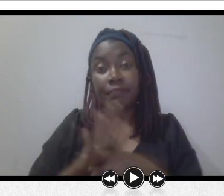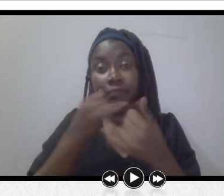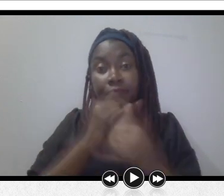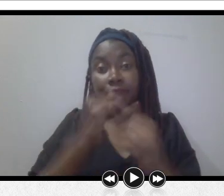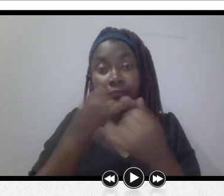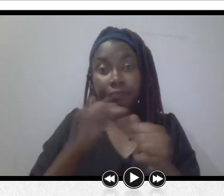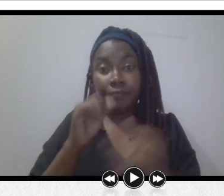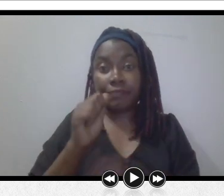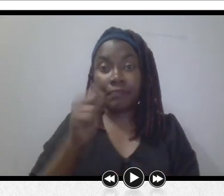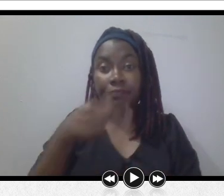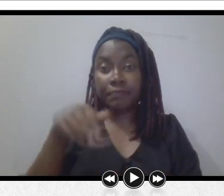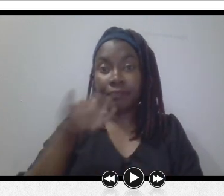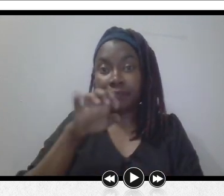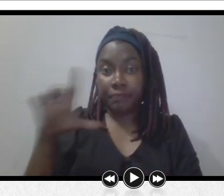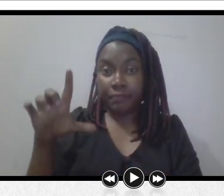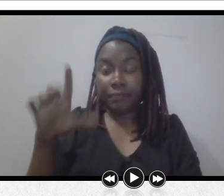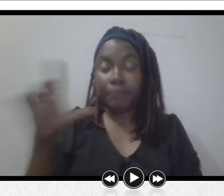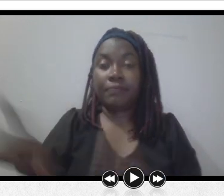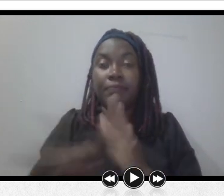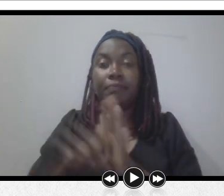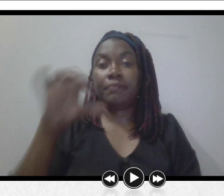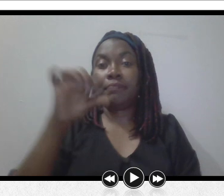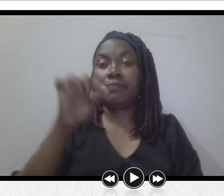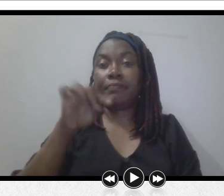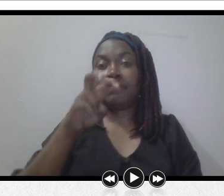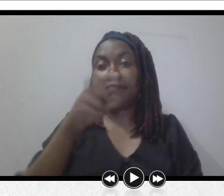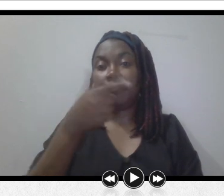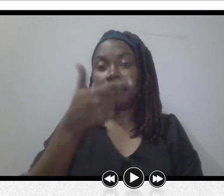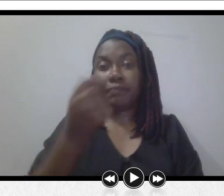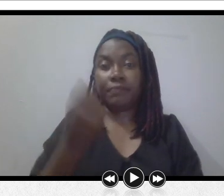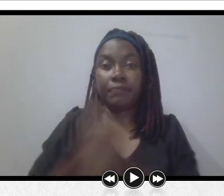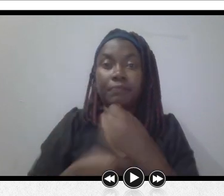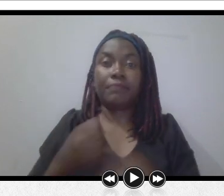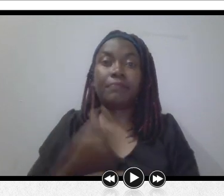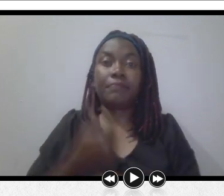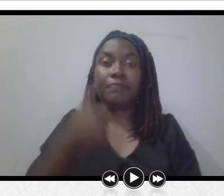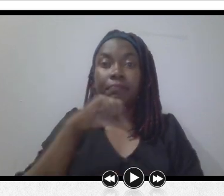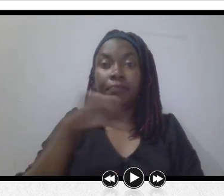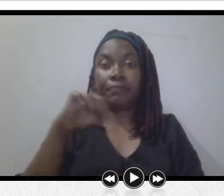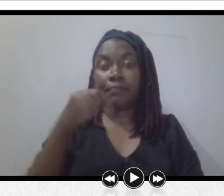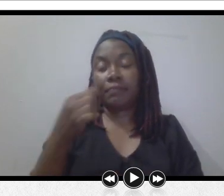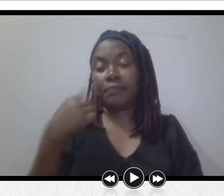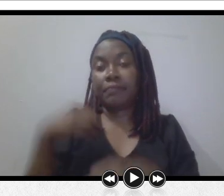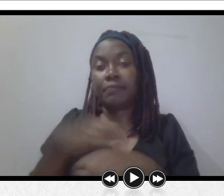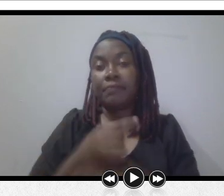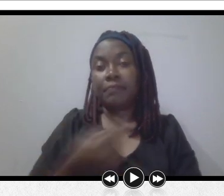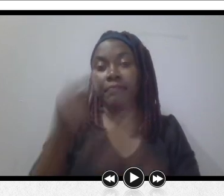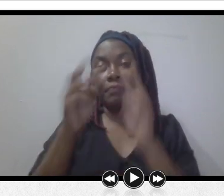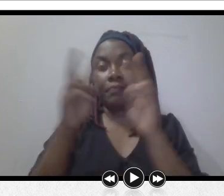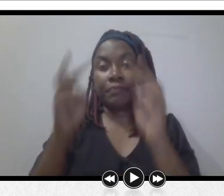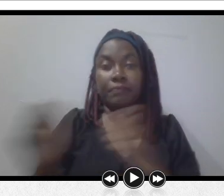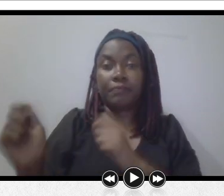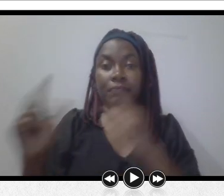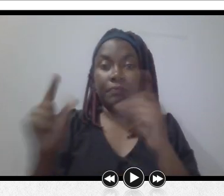Elétrica, a ANEEL, né, com a Lei 9.427 de 1996, como eu trago aqui no primeiro tópico do slide para as